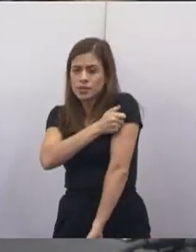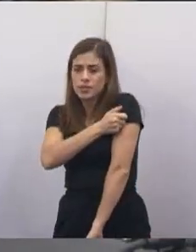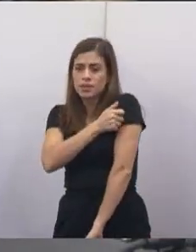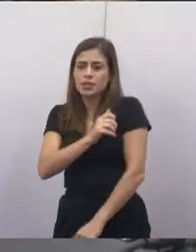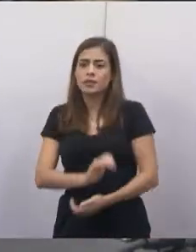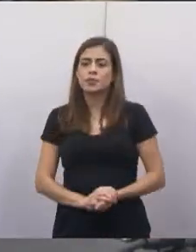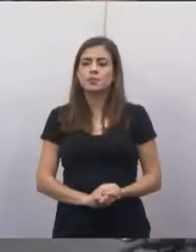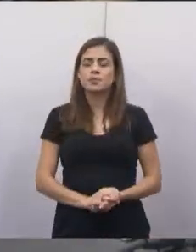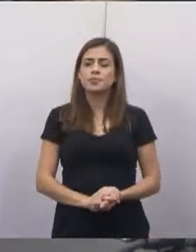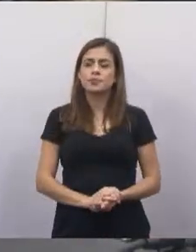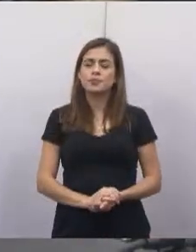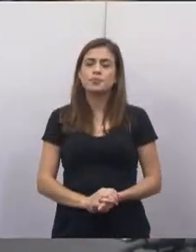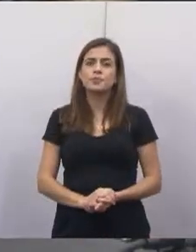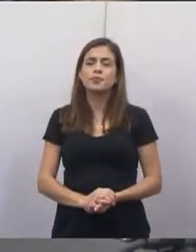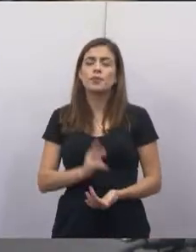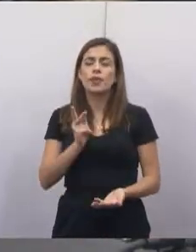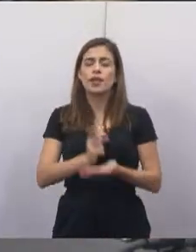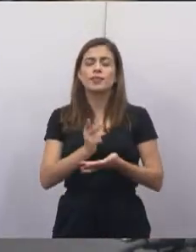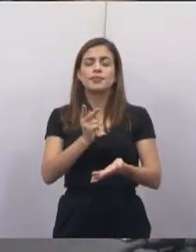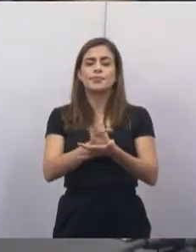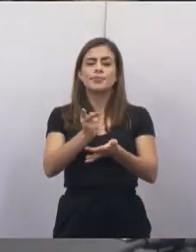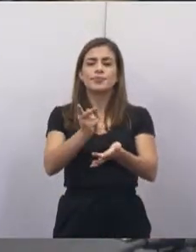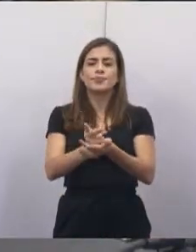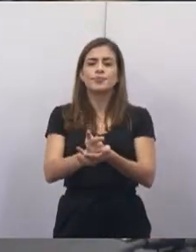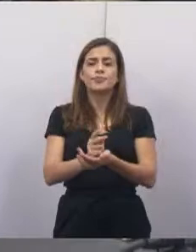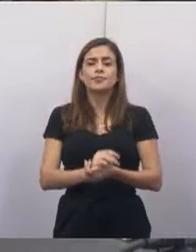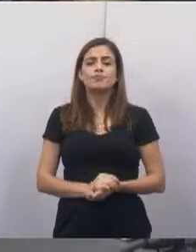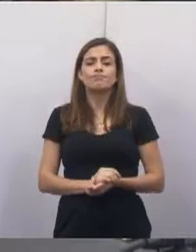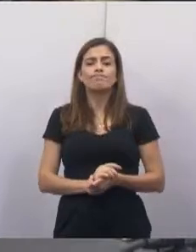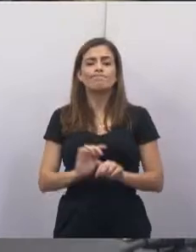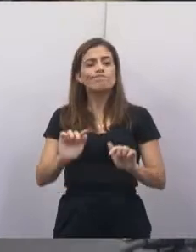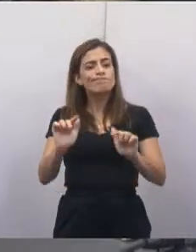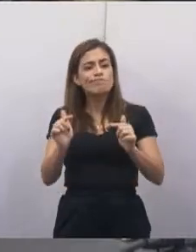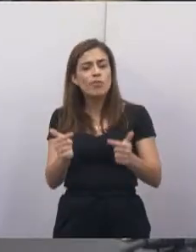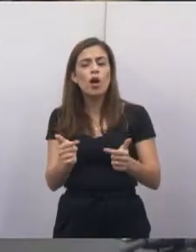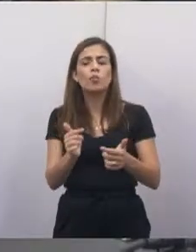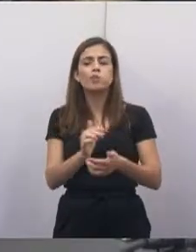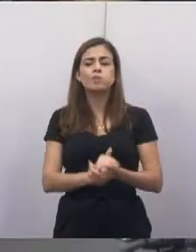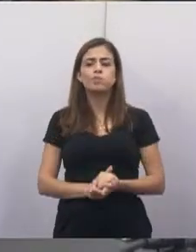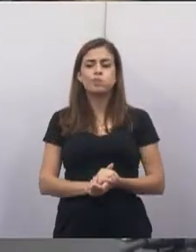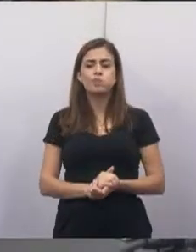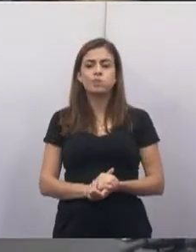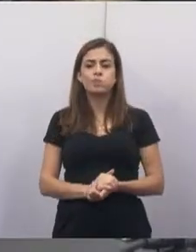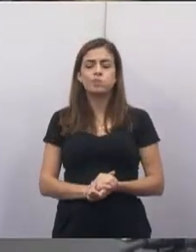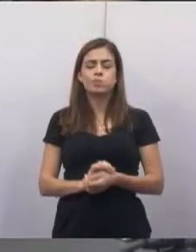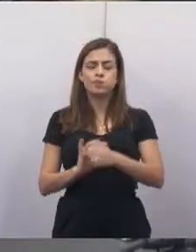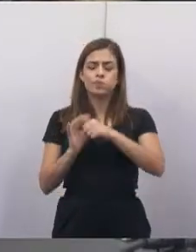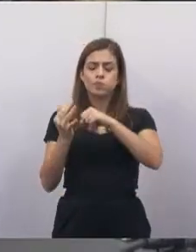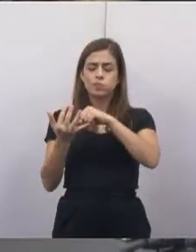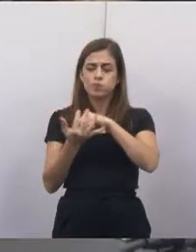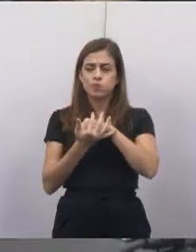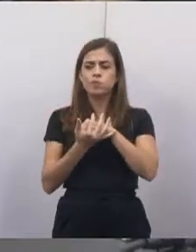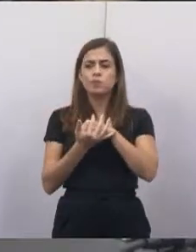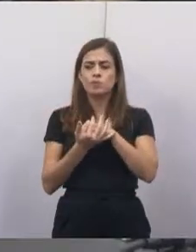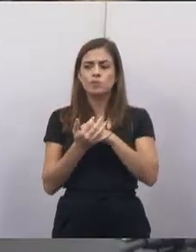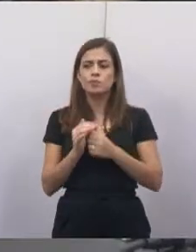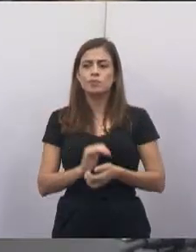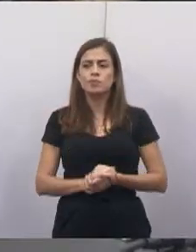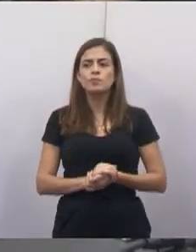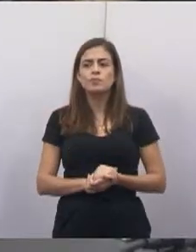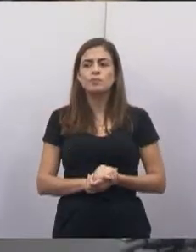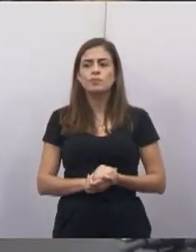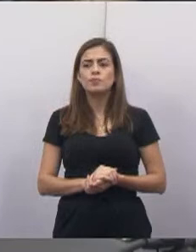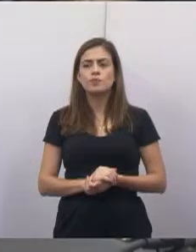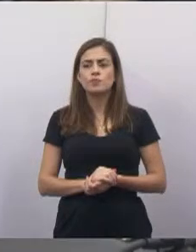bivalente, para que a gente continue combatendo o Covid na sua forma mais gravosa,